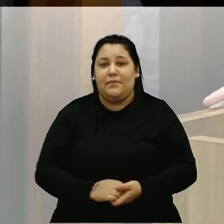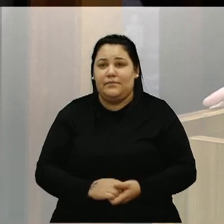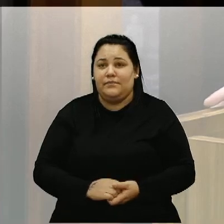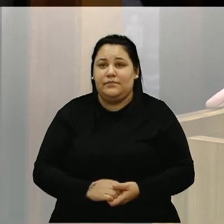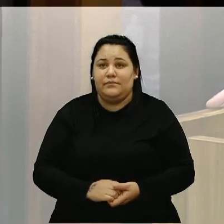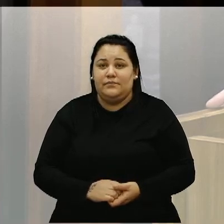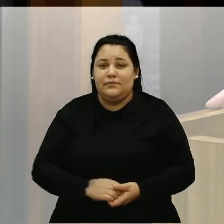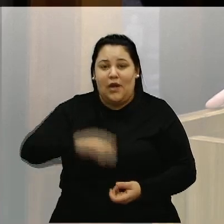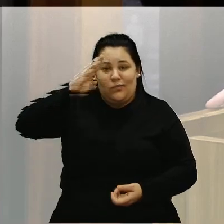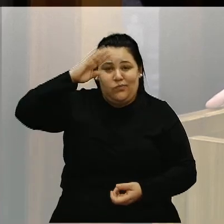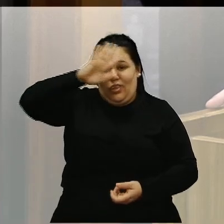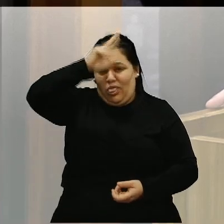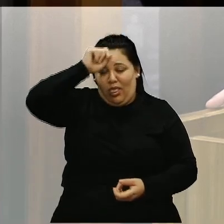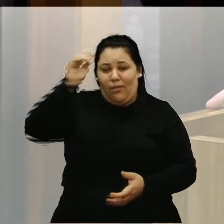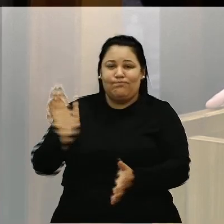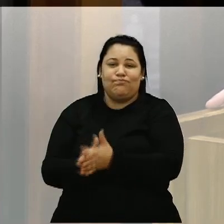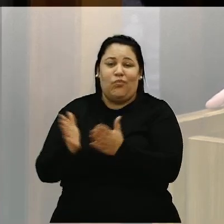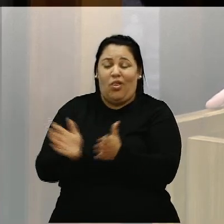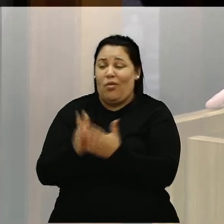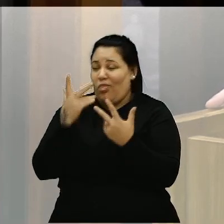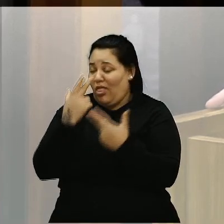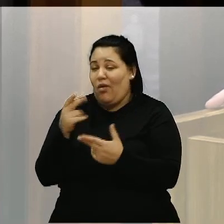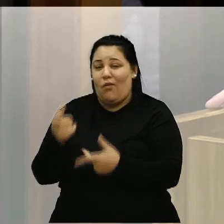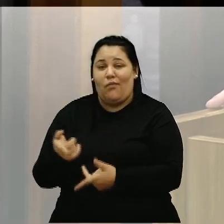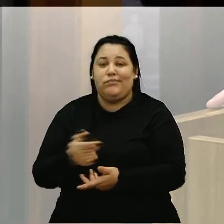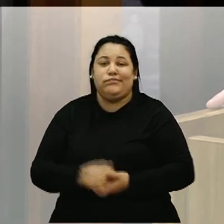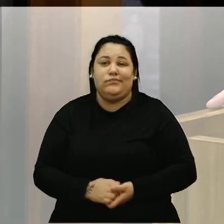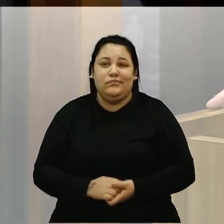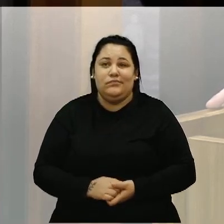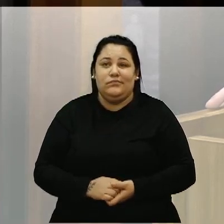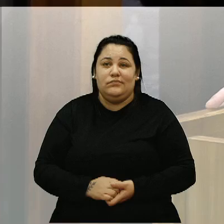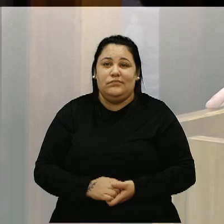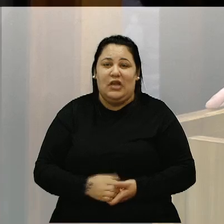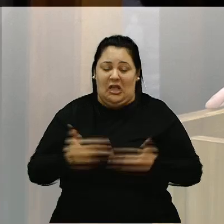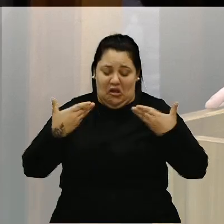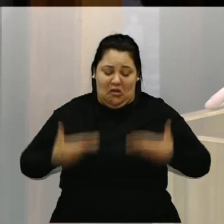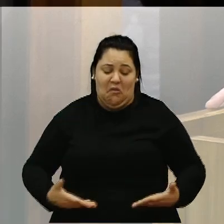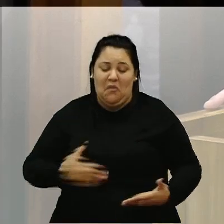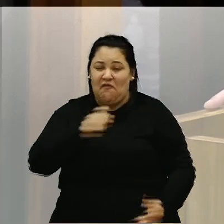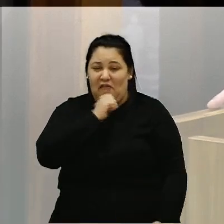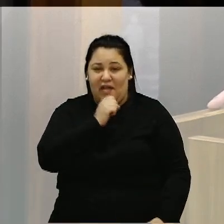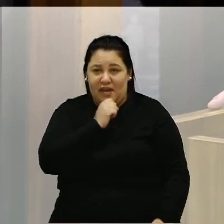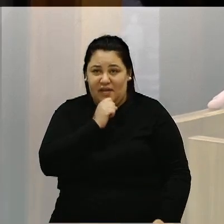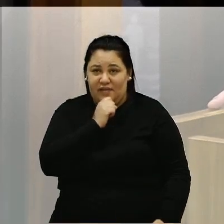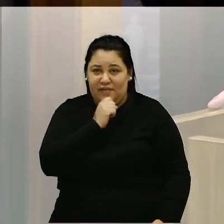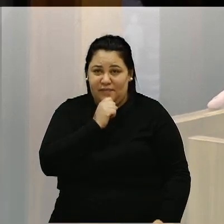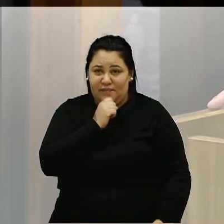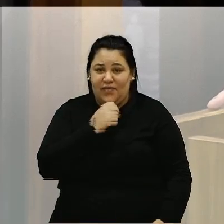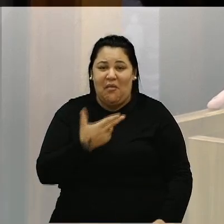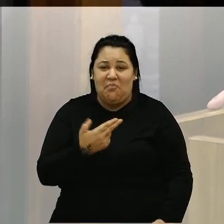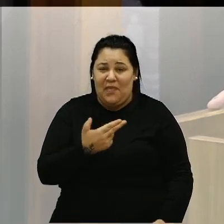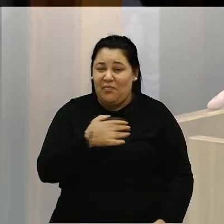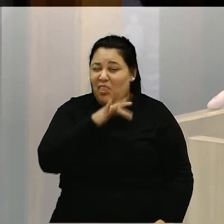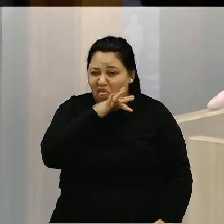guarda às mínguas do jeito que está. Com fardamento velho, com armamento